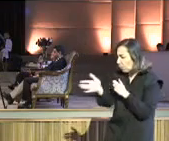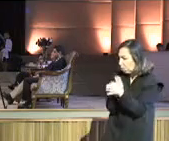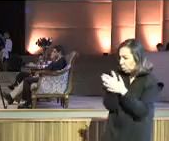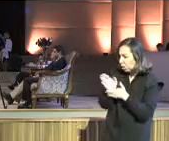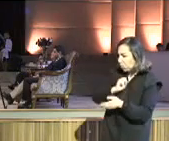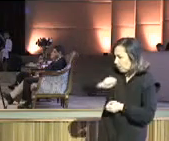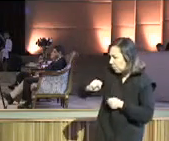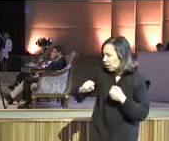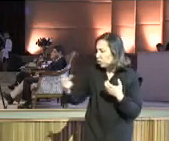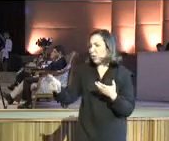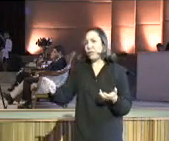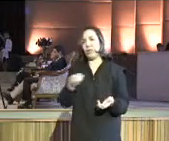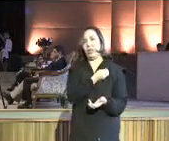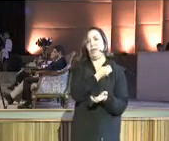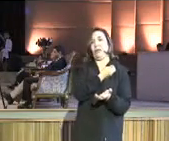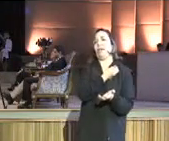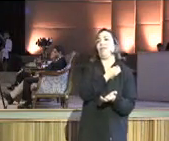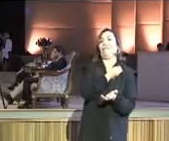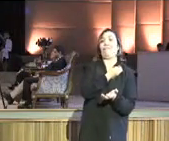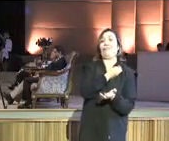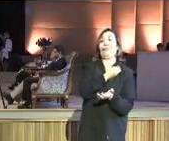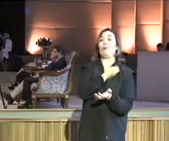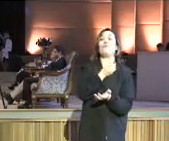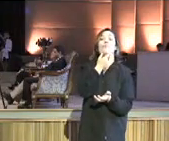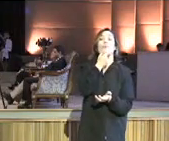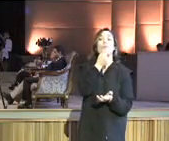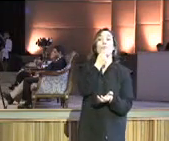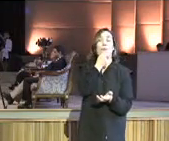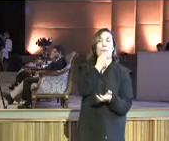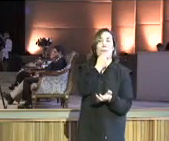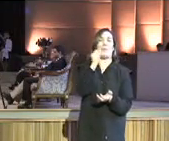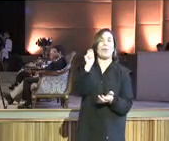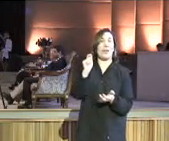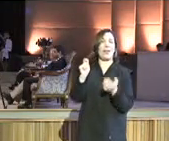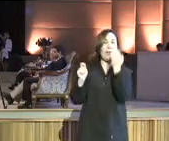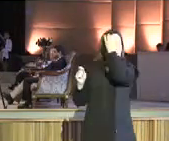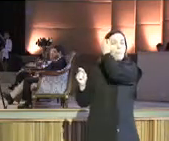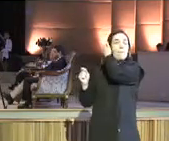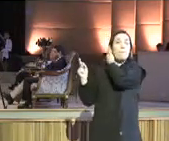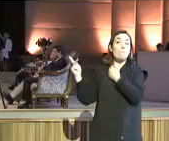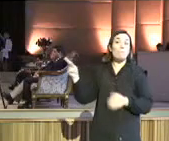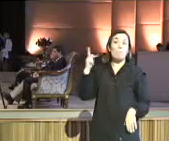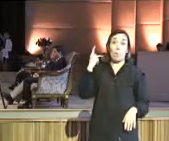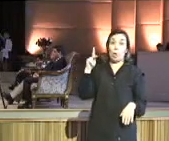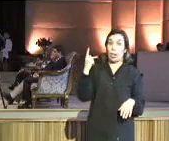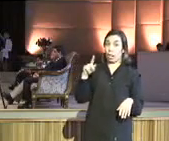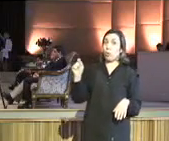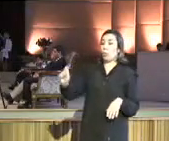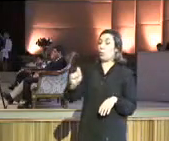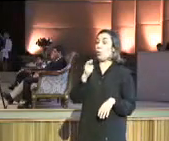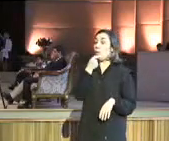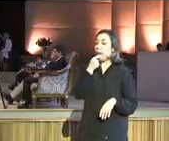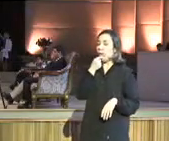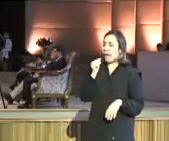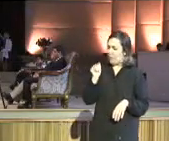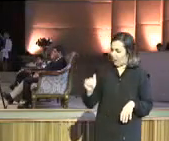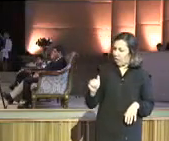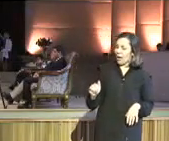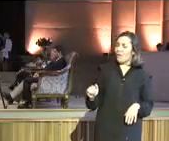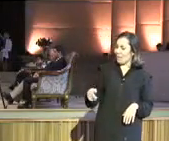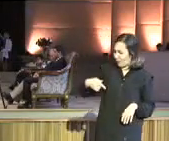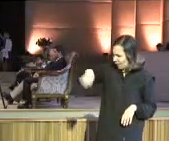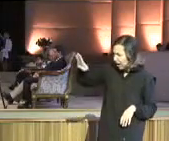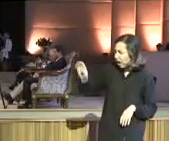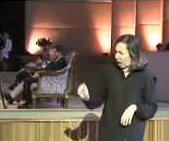revolução. E a ideia de Aitofel era uma ideia muito bem bolada. Ele dizia assim: olha, nós não precisamos fazer